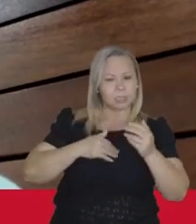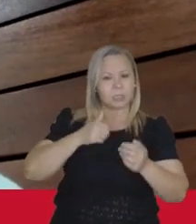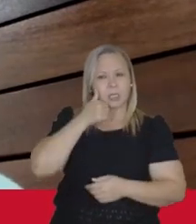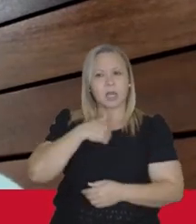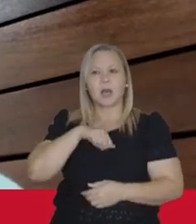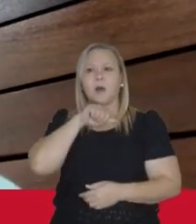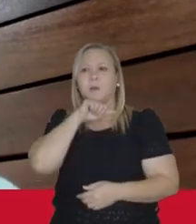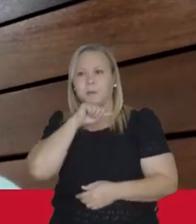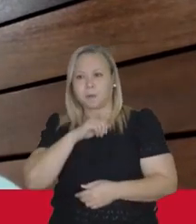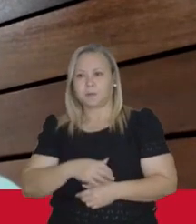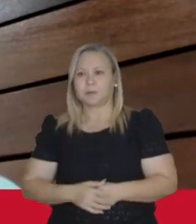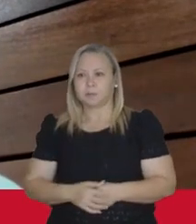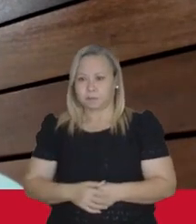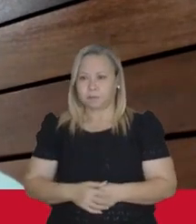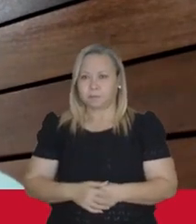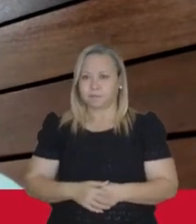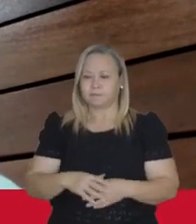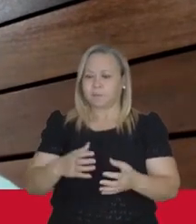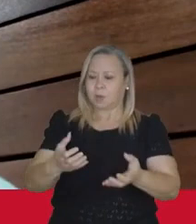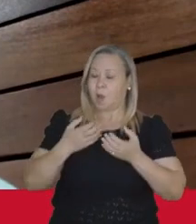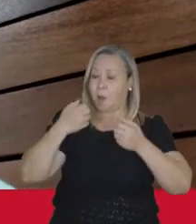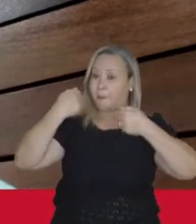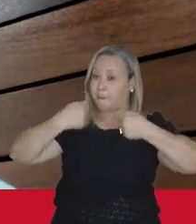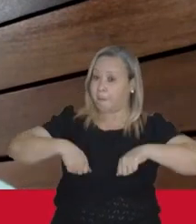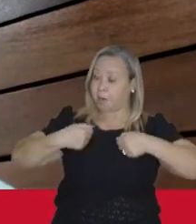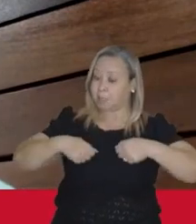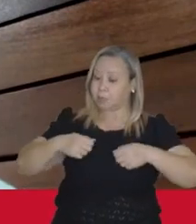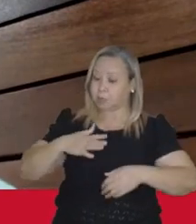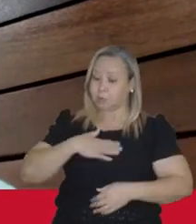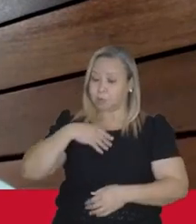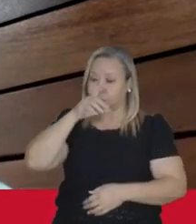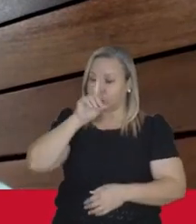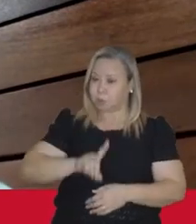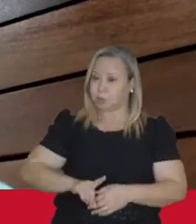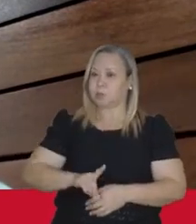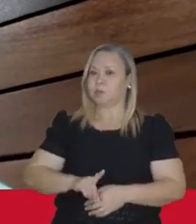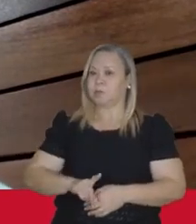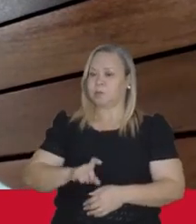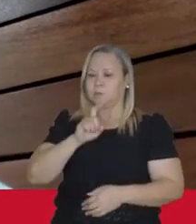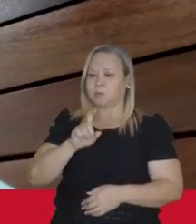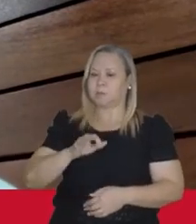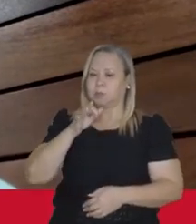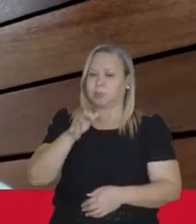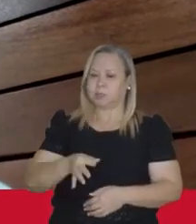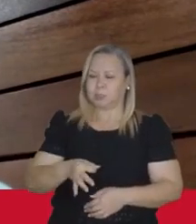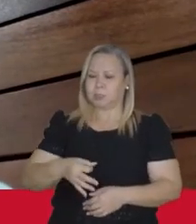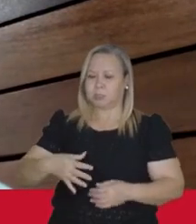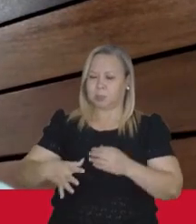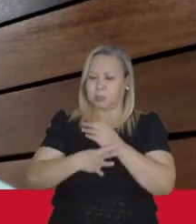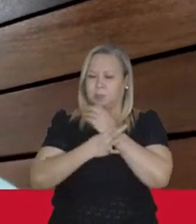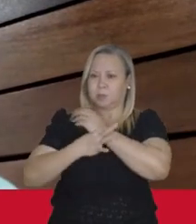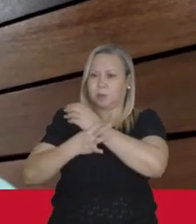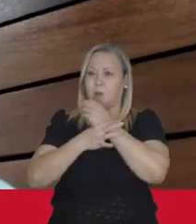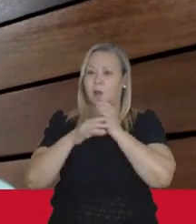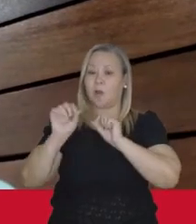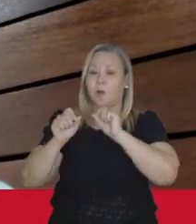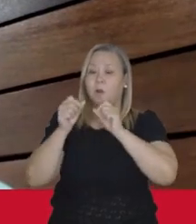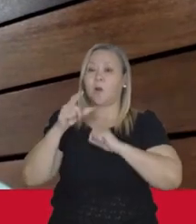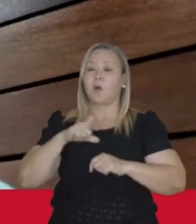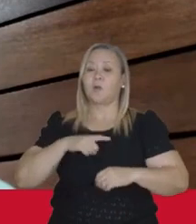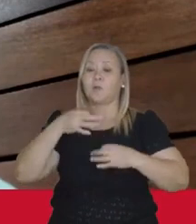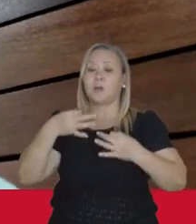maternagem e eu preciso que os meus direitos sejam assegurados para que eu tenha